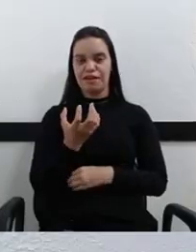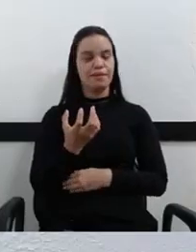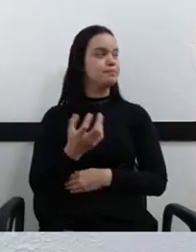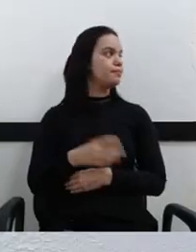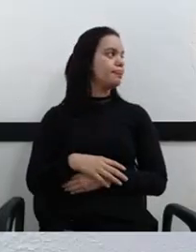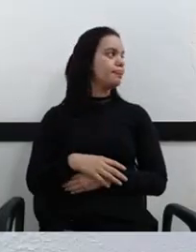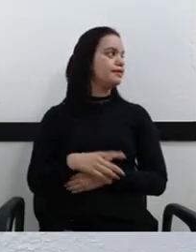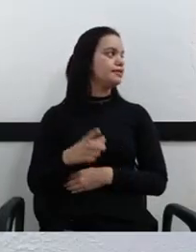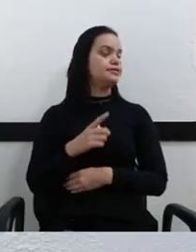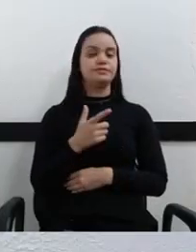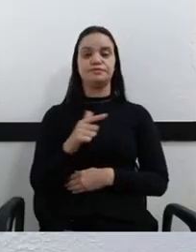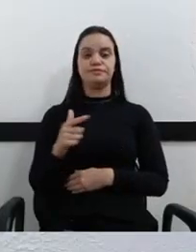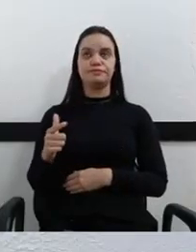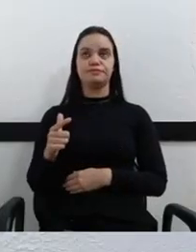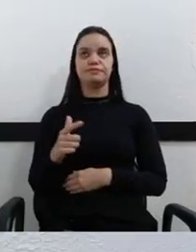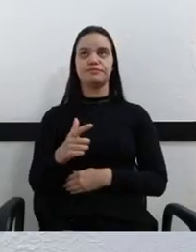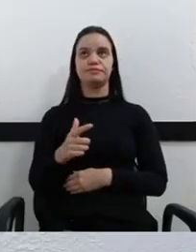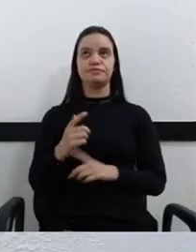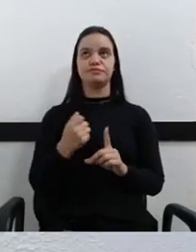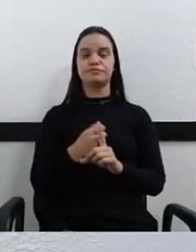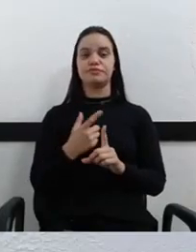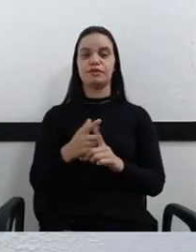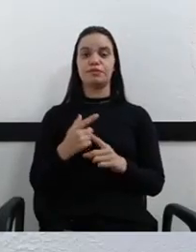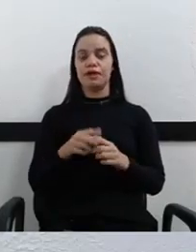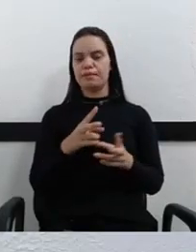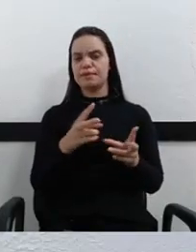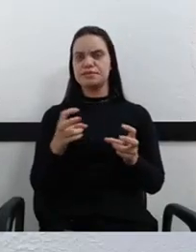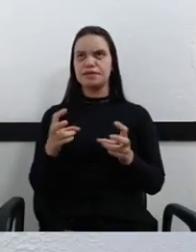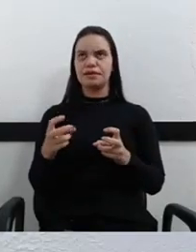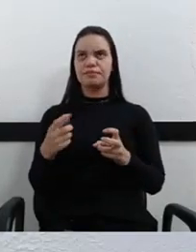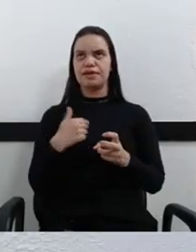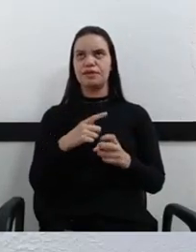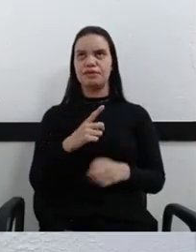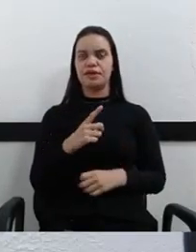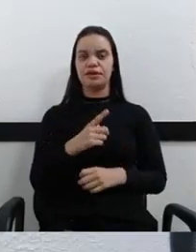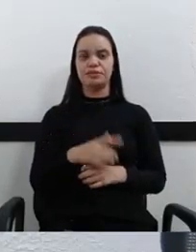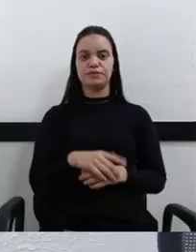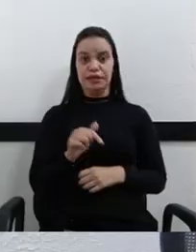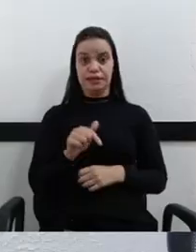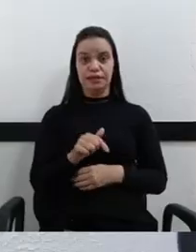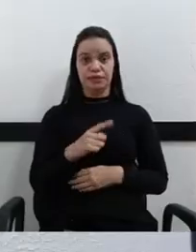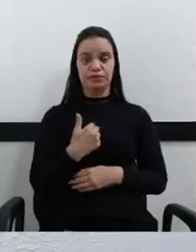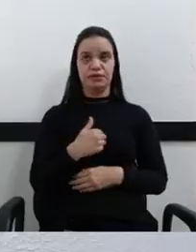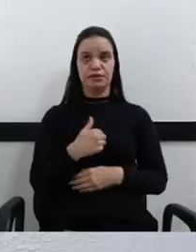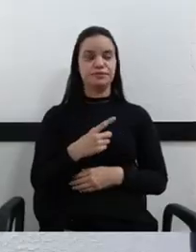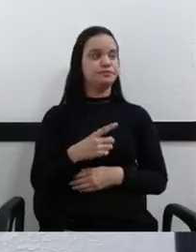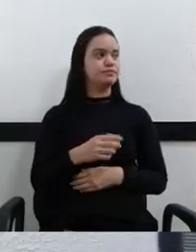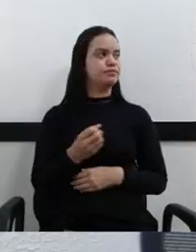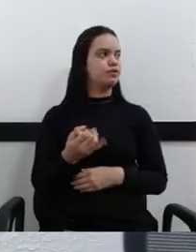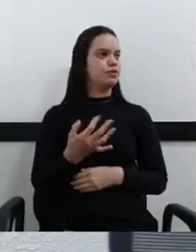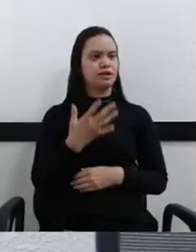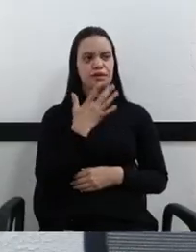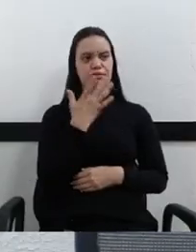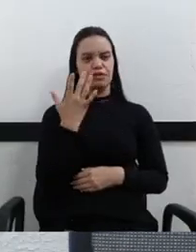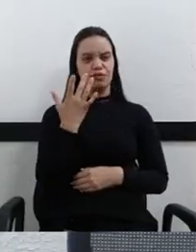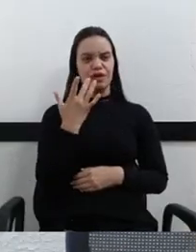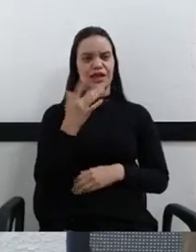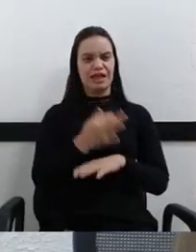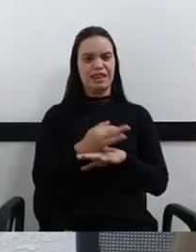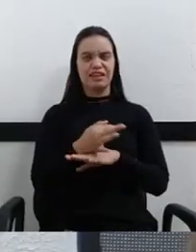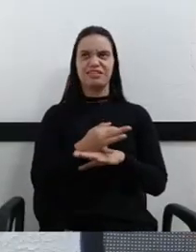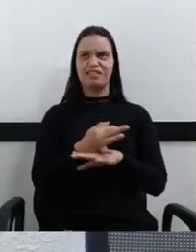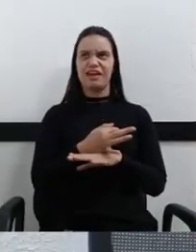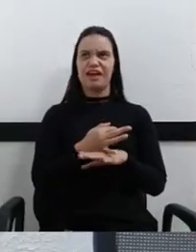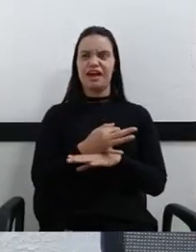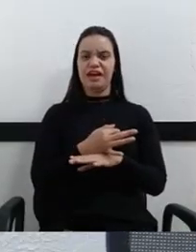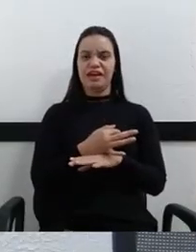temos impacto orçamentário para isso, porque, veja, eu tenho aqui, quanto a gente tinha nas férias,